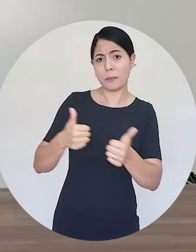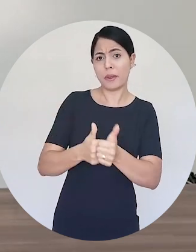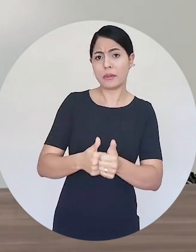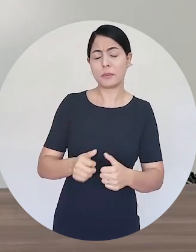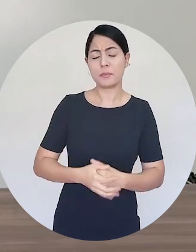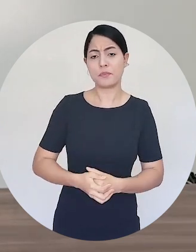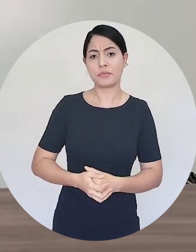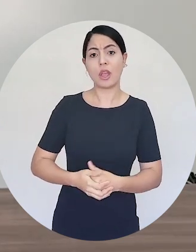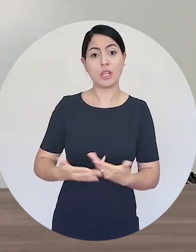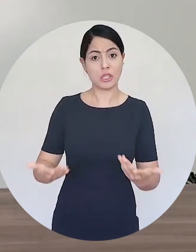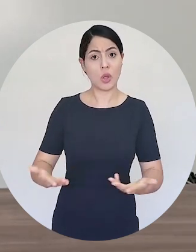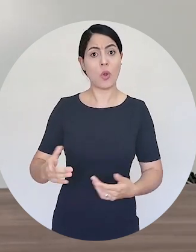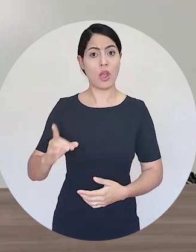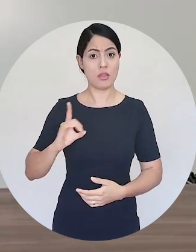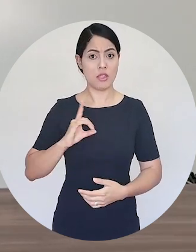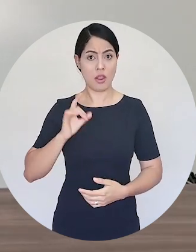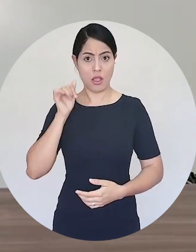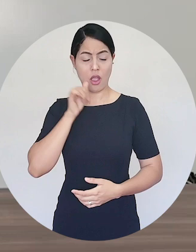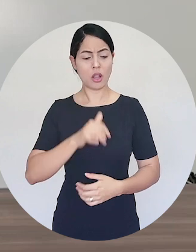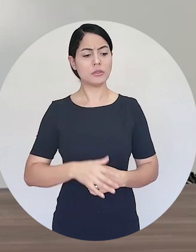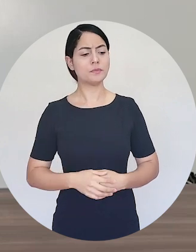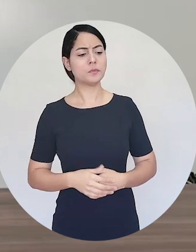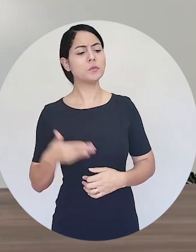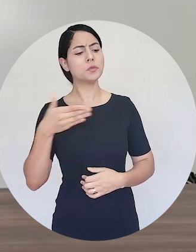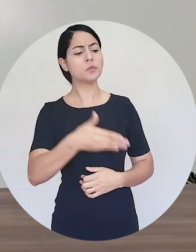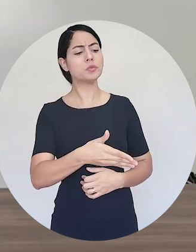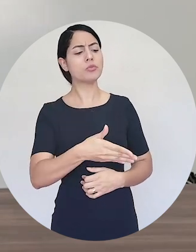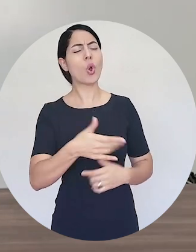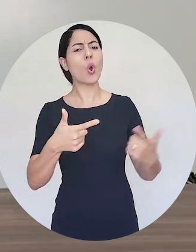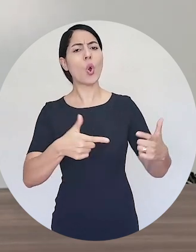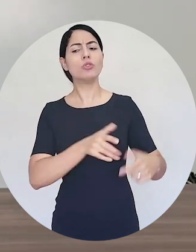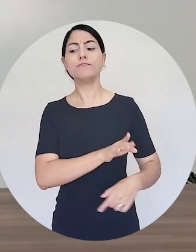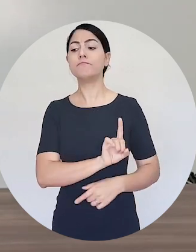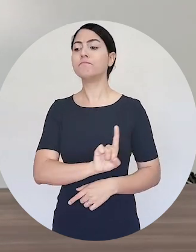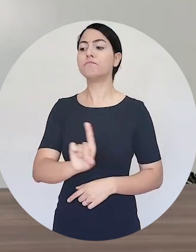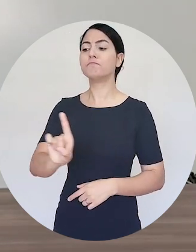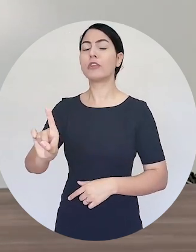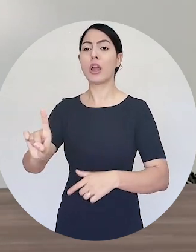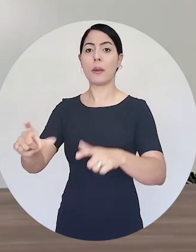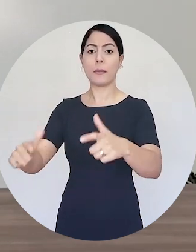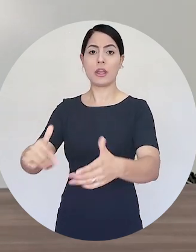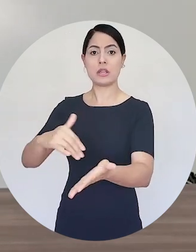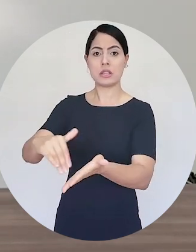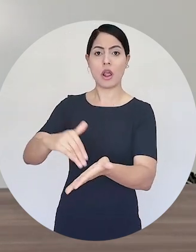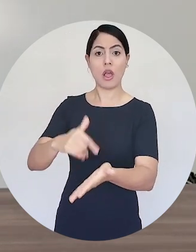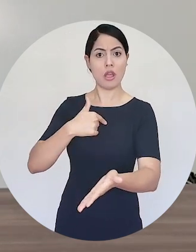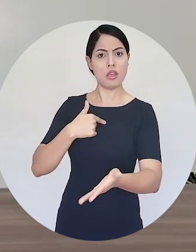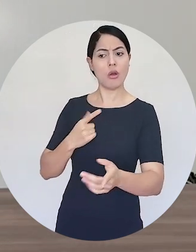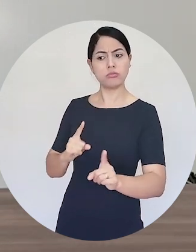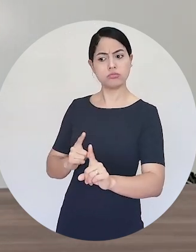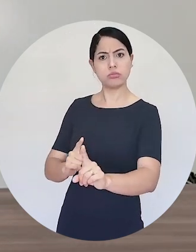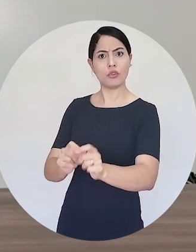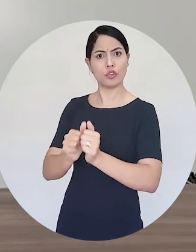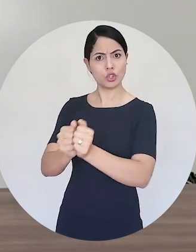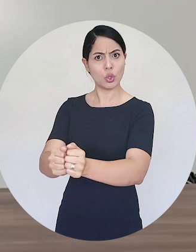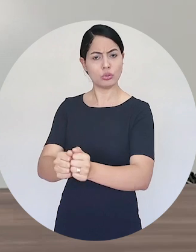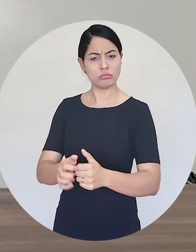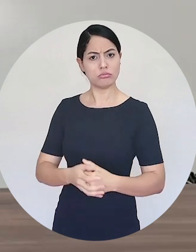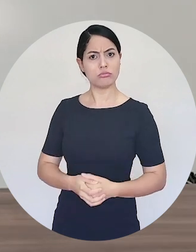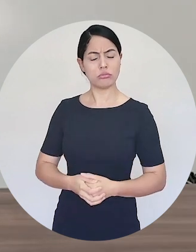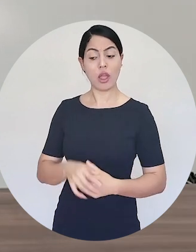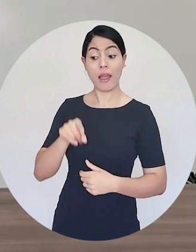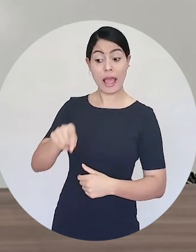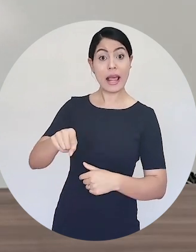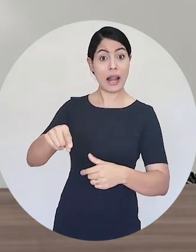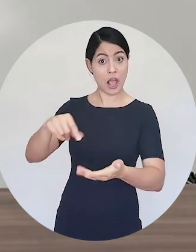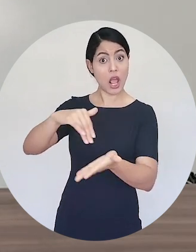bolsa. Imediatamente a delegada Viviane ela se dirigiu novamente para a sua sala. Foi quando eu acompanhei a